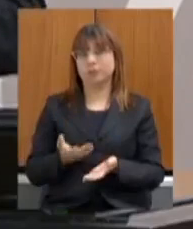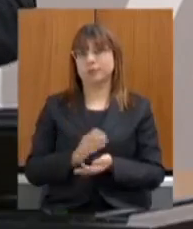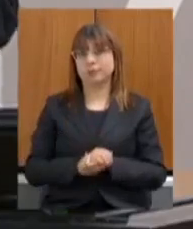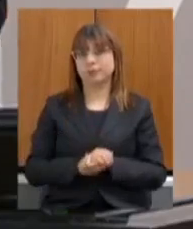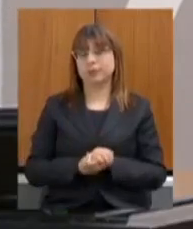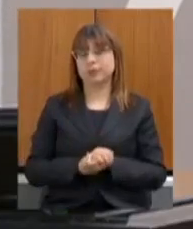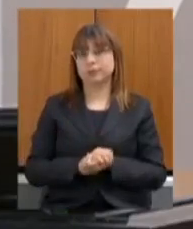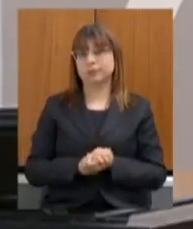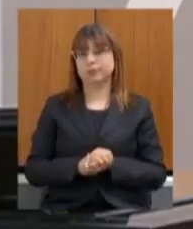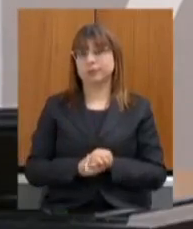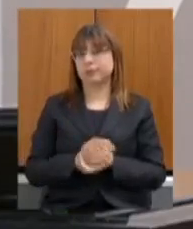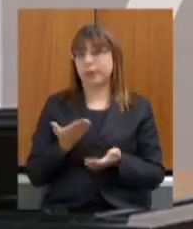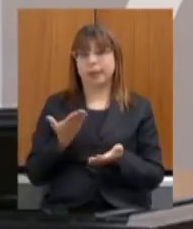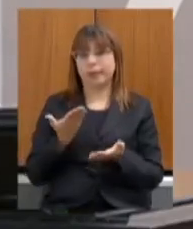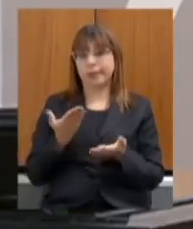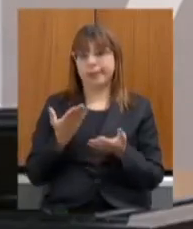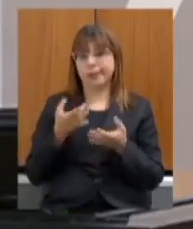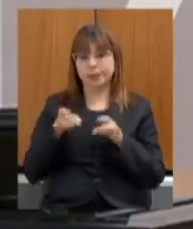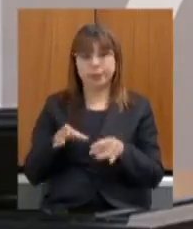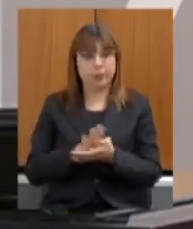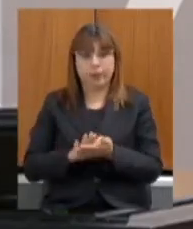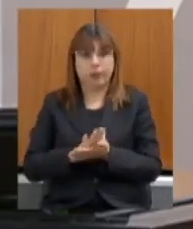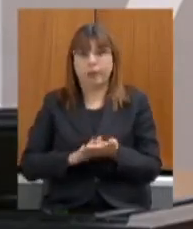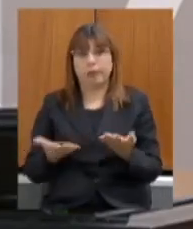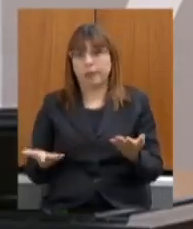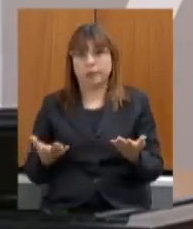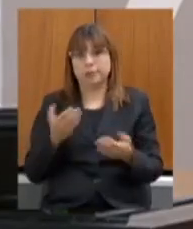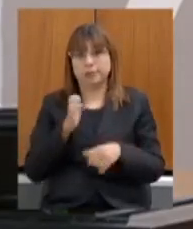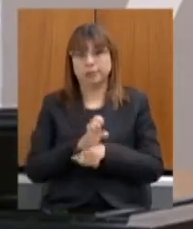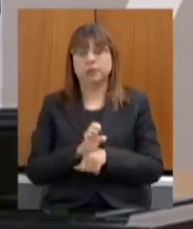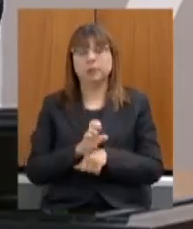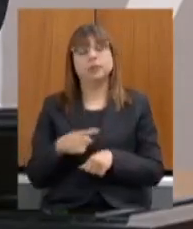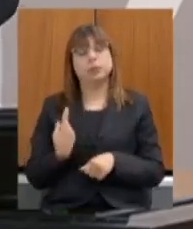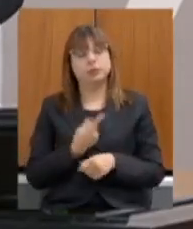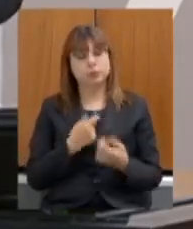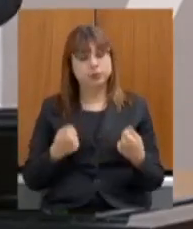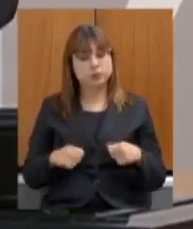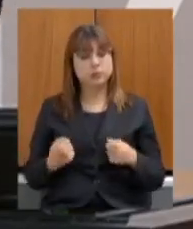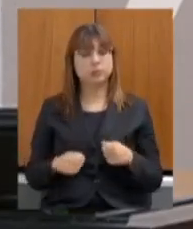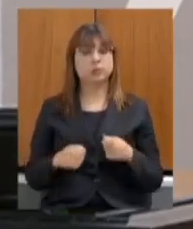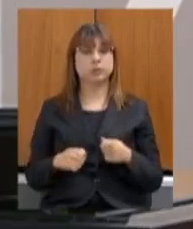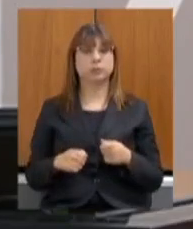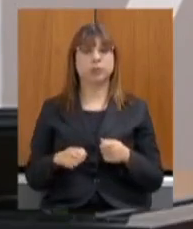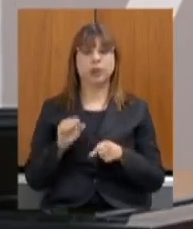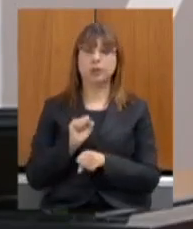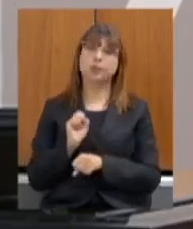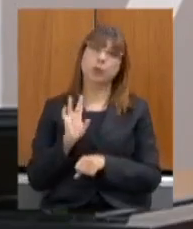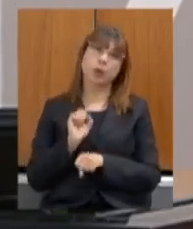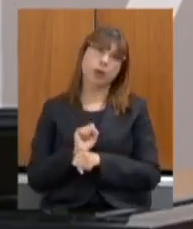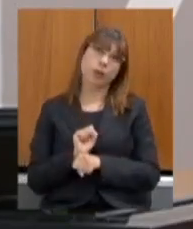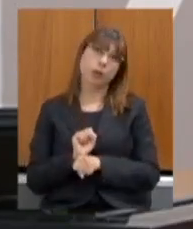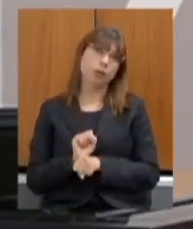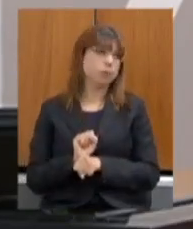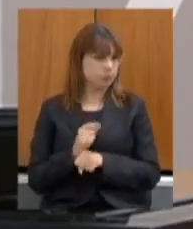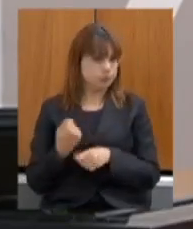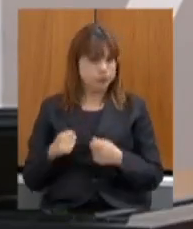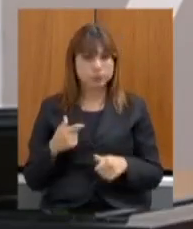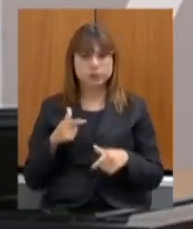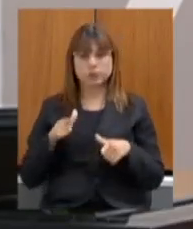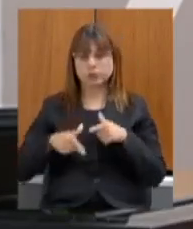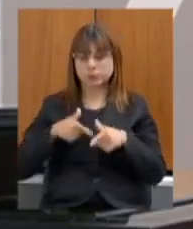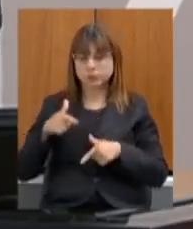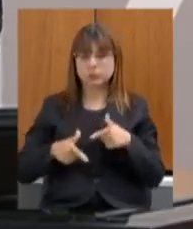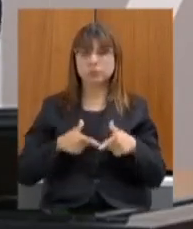Estado. Então, que possamos sair da inércia e buscarmos os caminhos práticos para